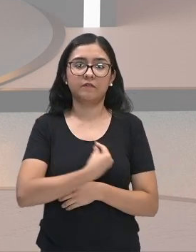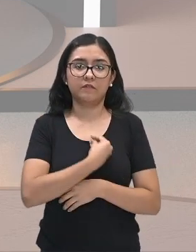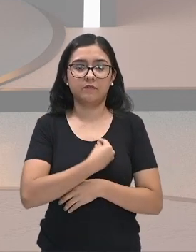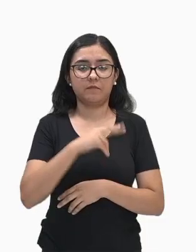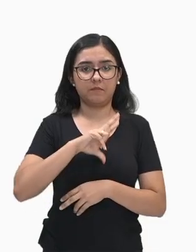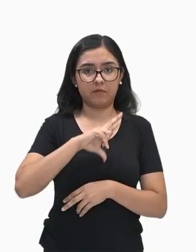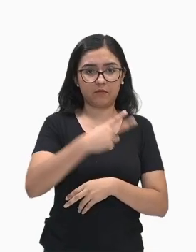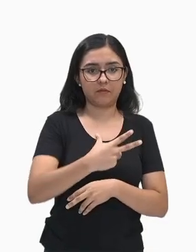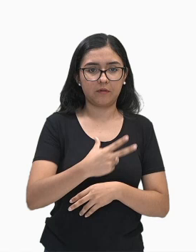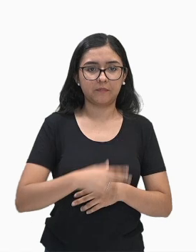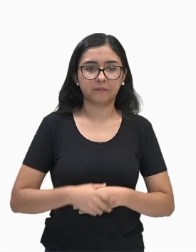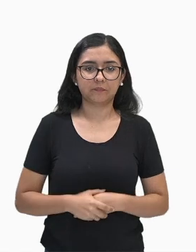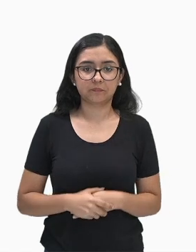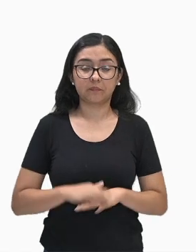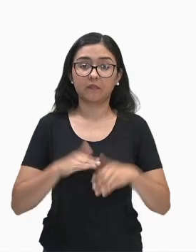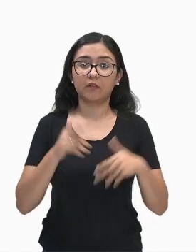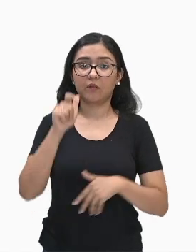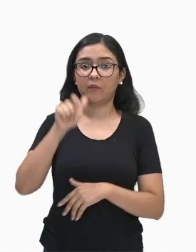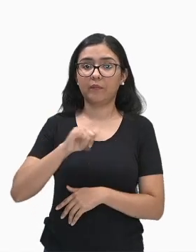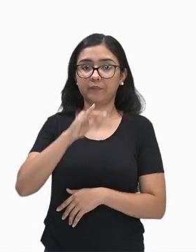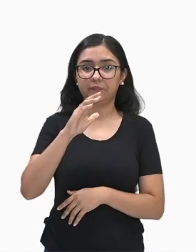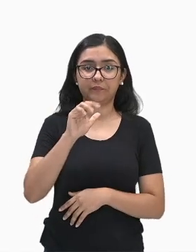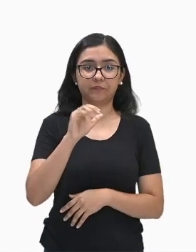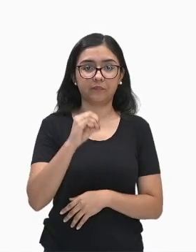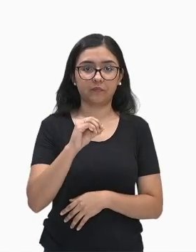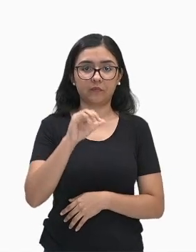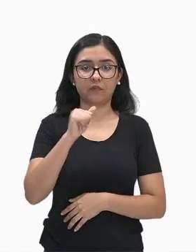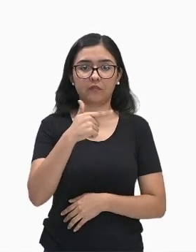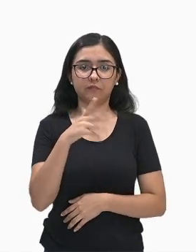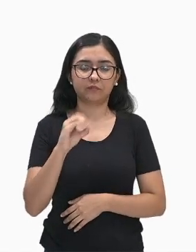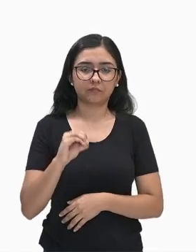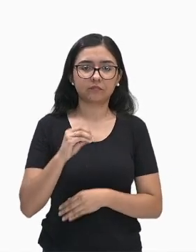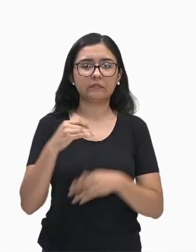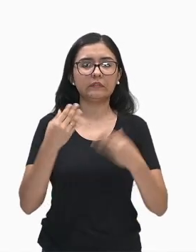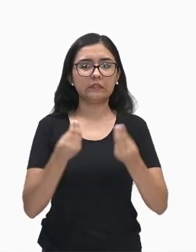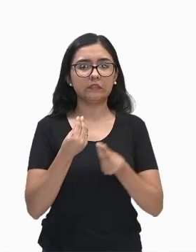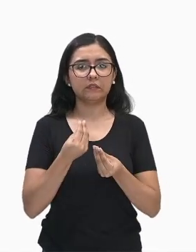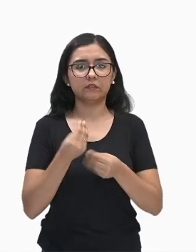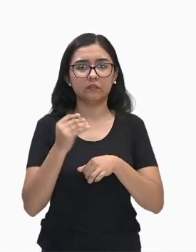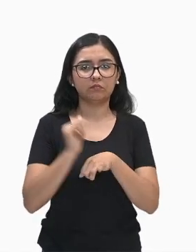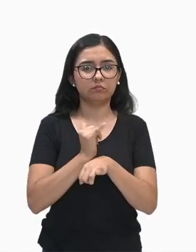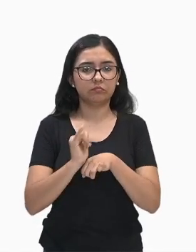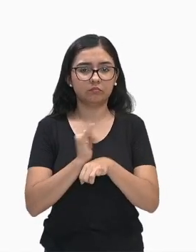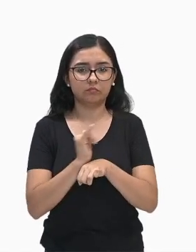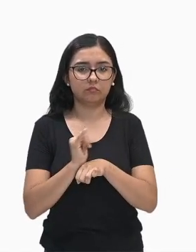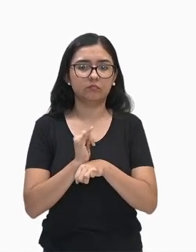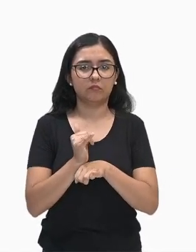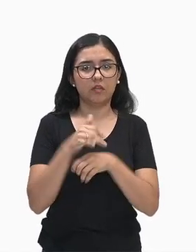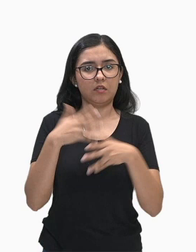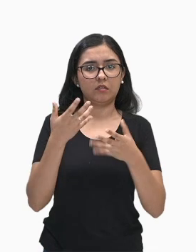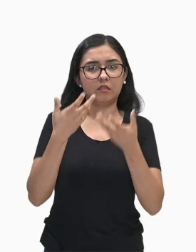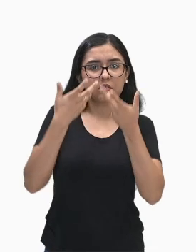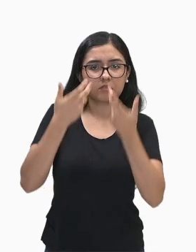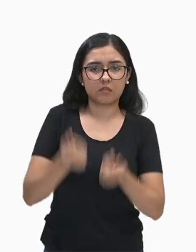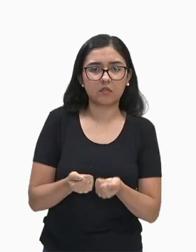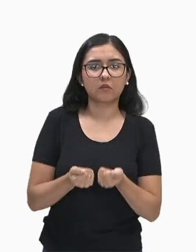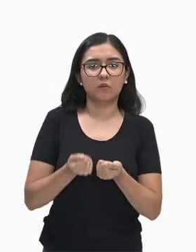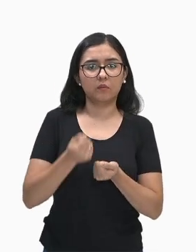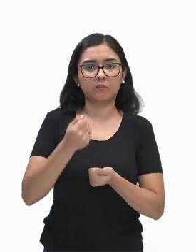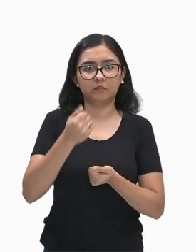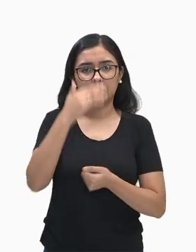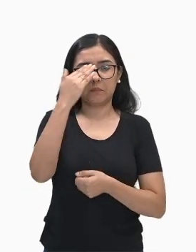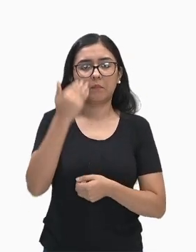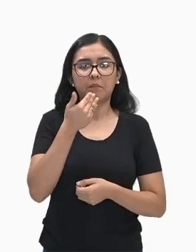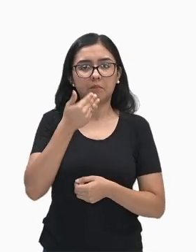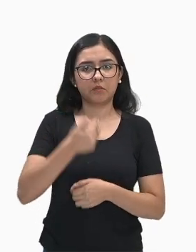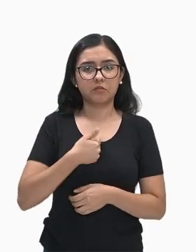lá. Dom João, tentando ganhar tempo, atendeu uma das exigências,